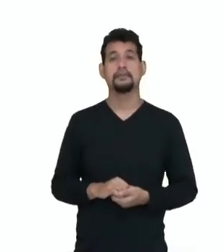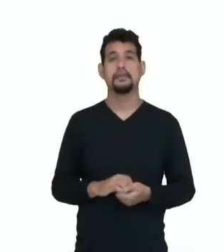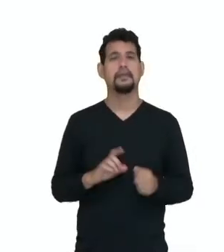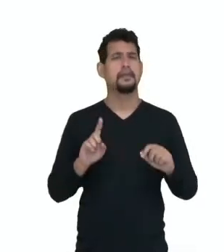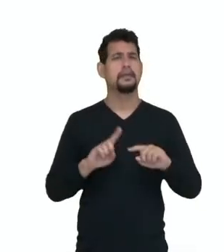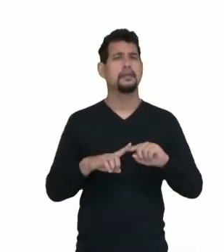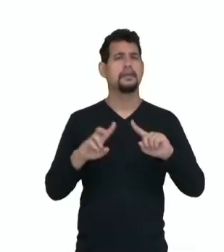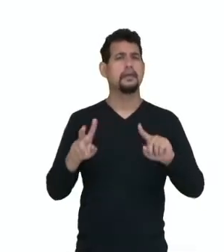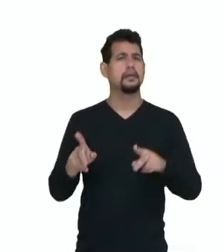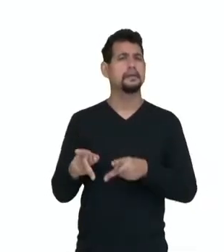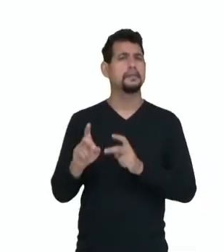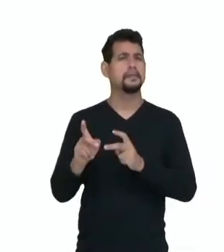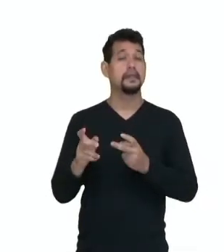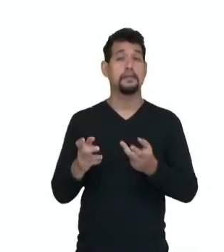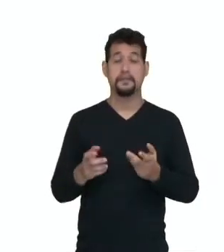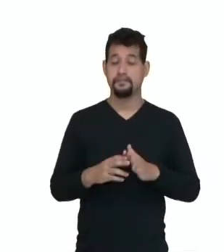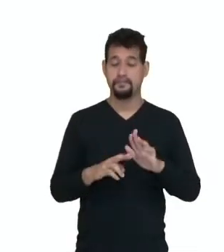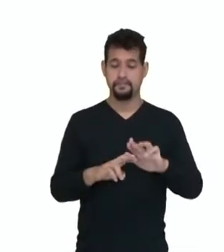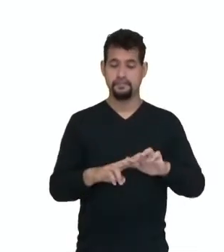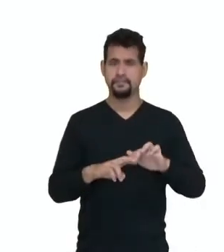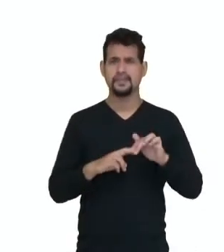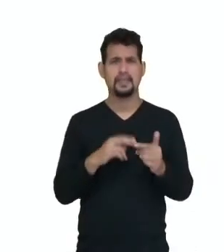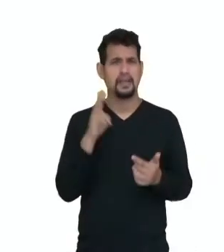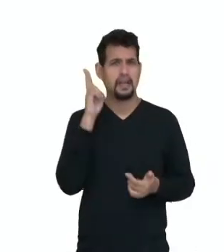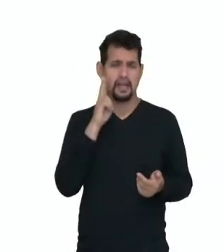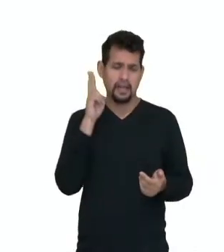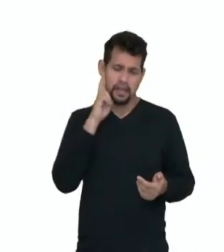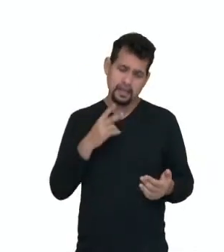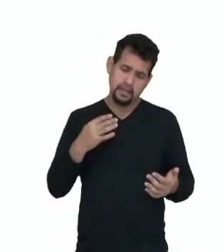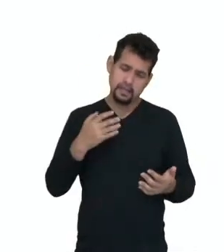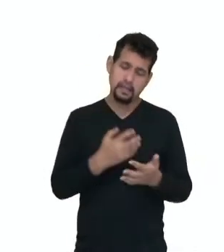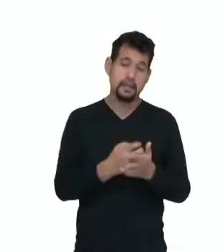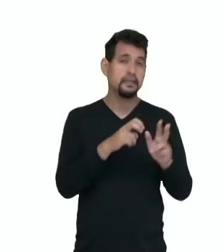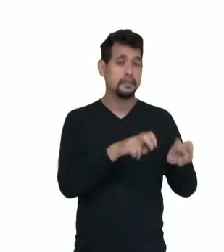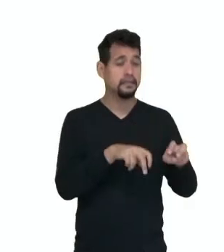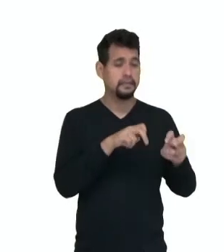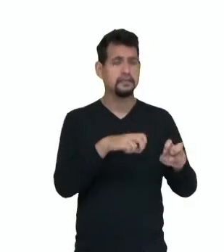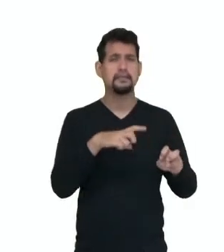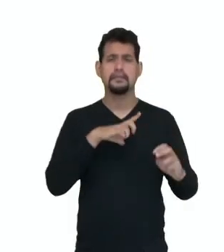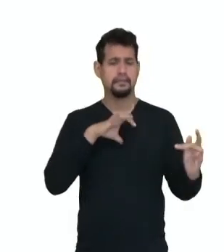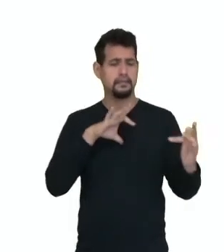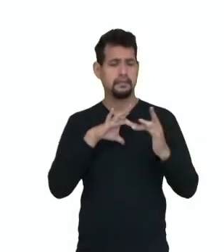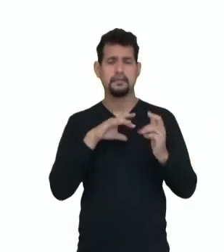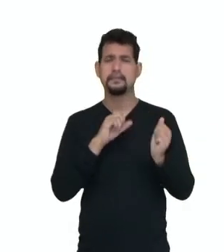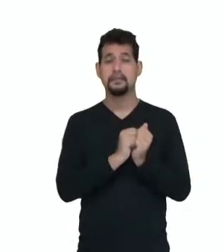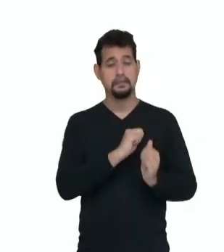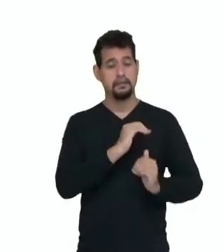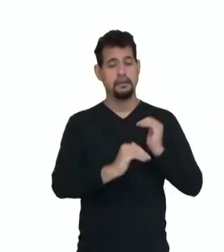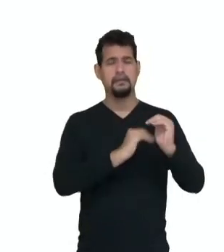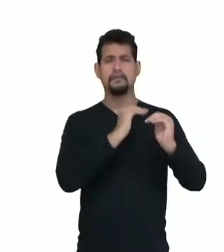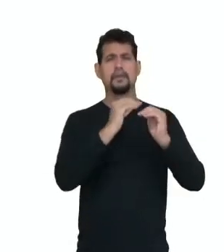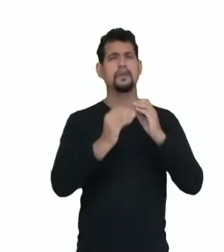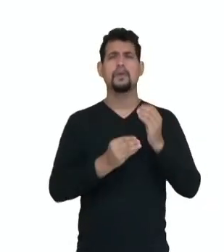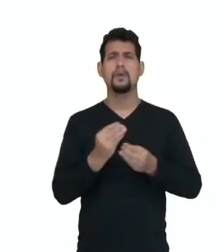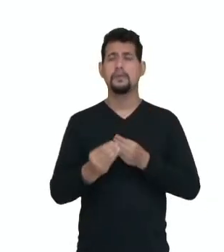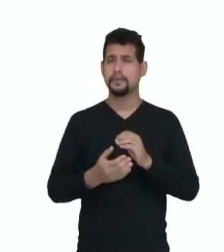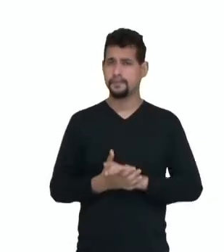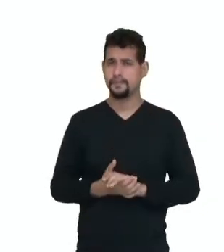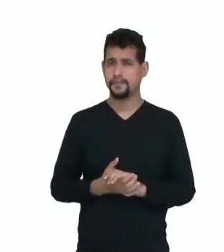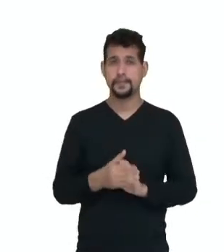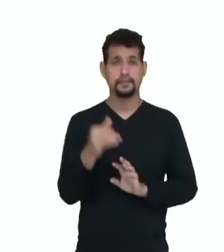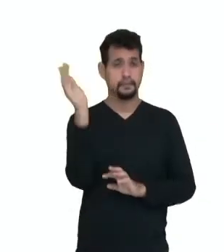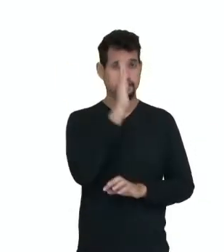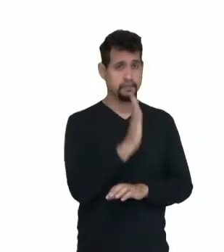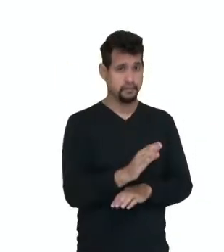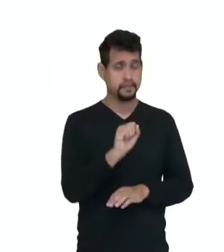só, por isso, então, a história da agricultura está intimamente ligada ao desenvolvimento, então, do